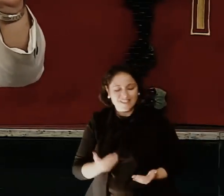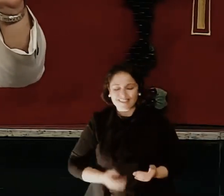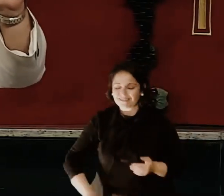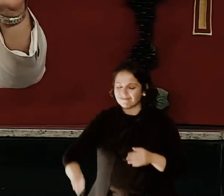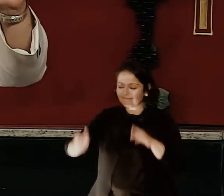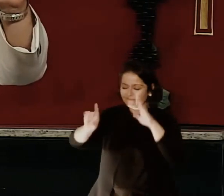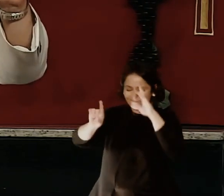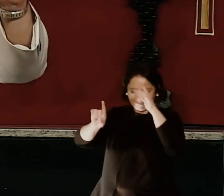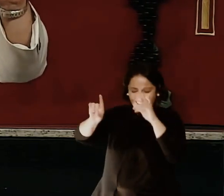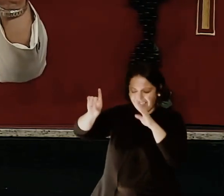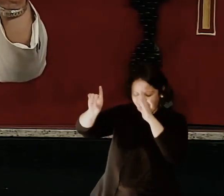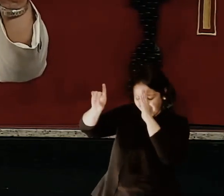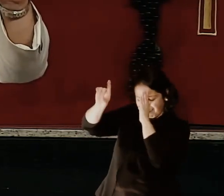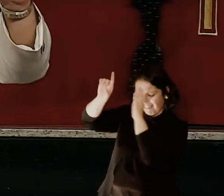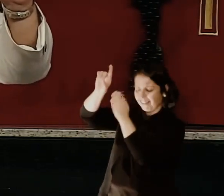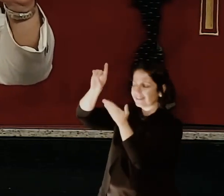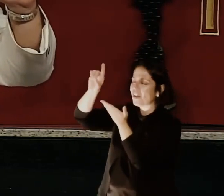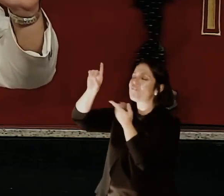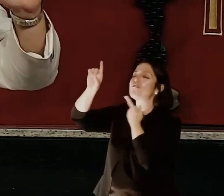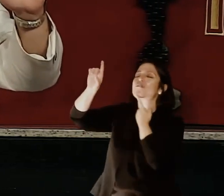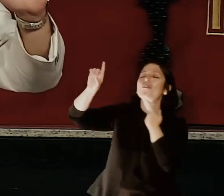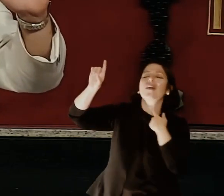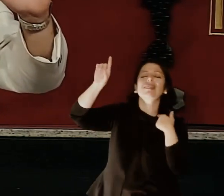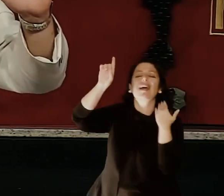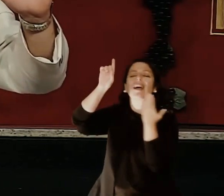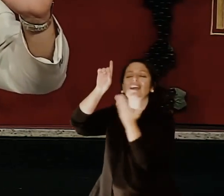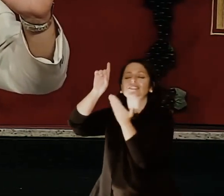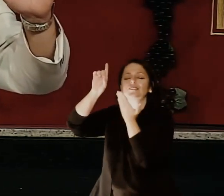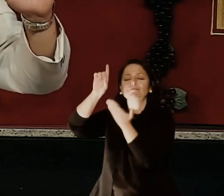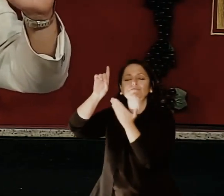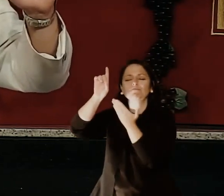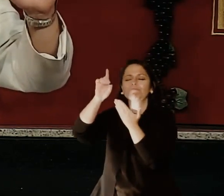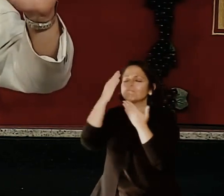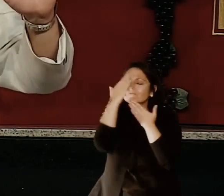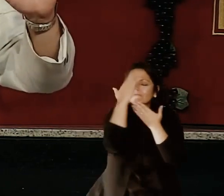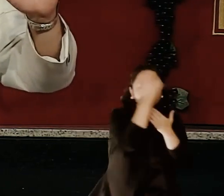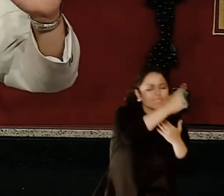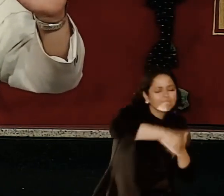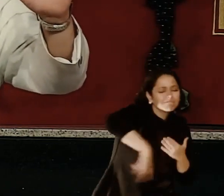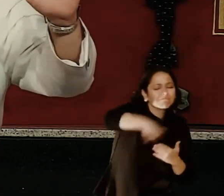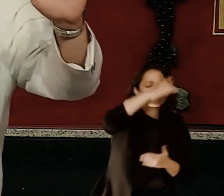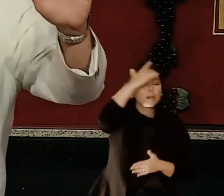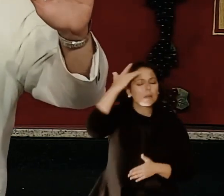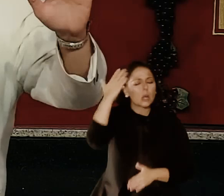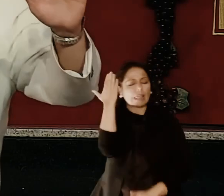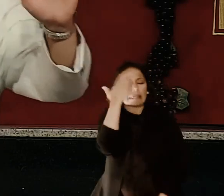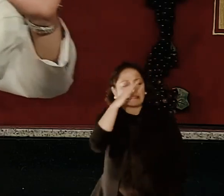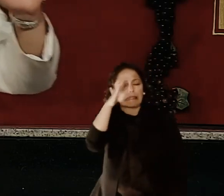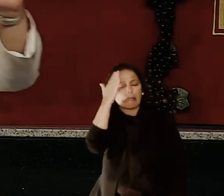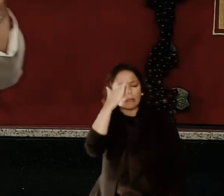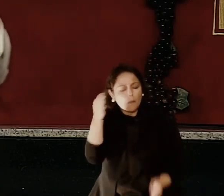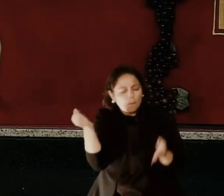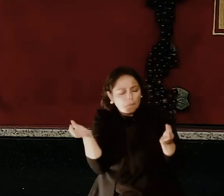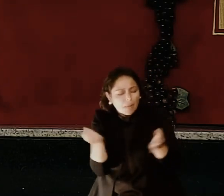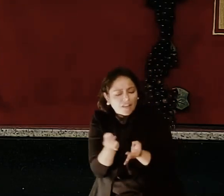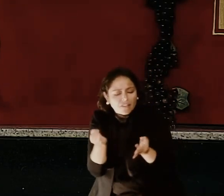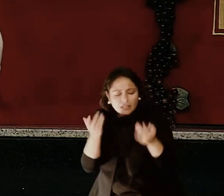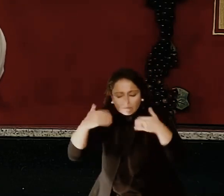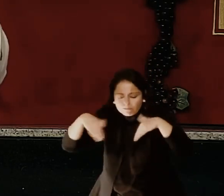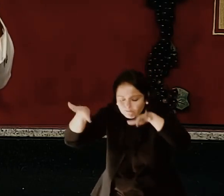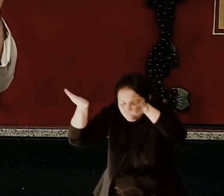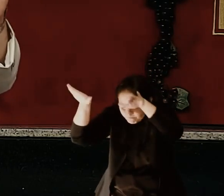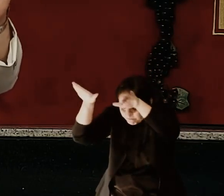sua vontade. Obrigado, Deus, por todos que deste culto participaram e entenderam e podemos nos render tal qual os